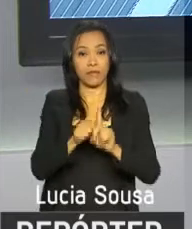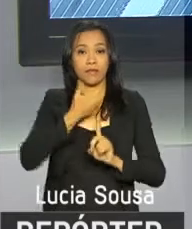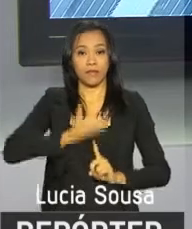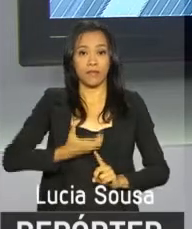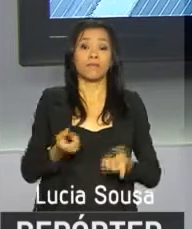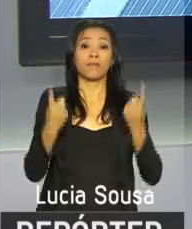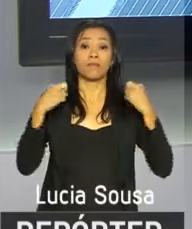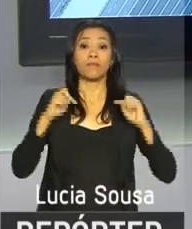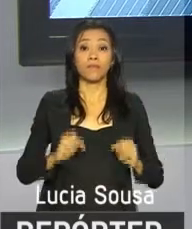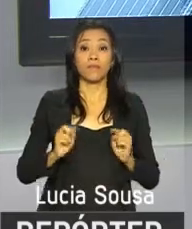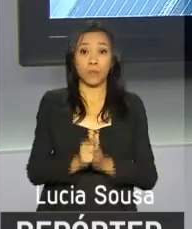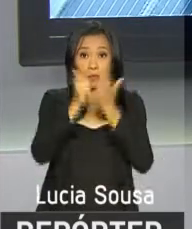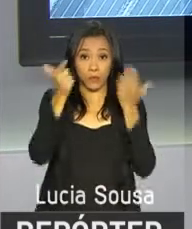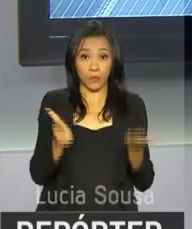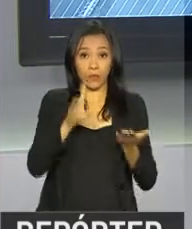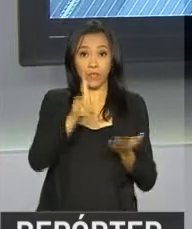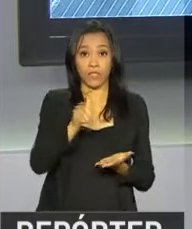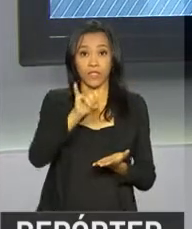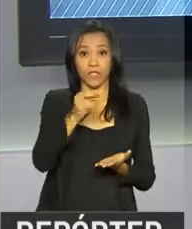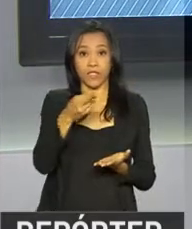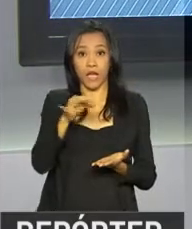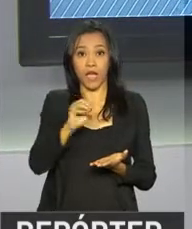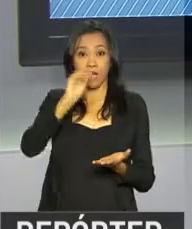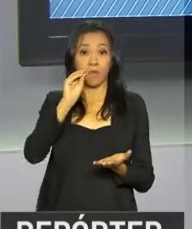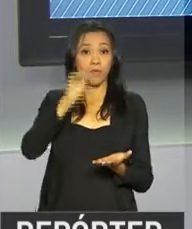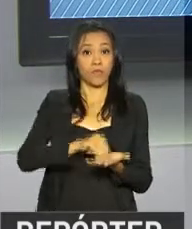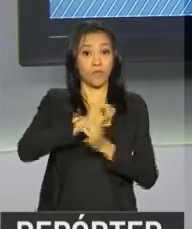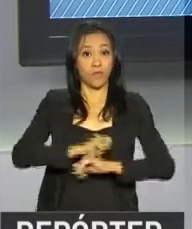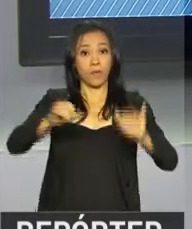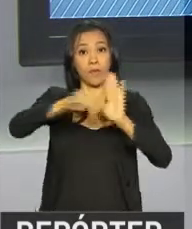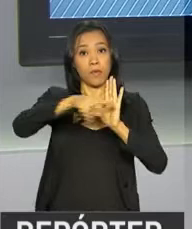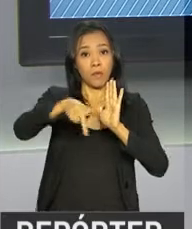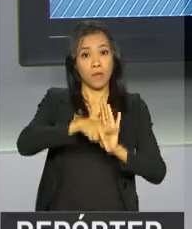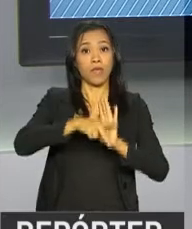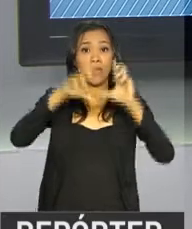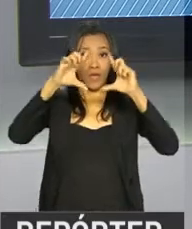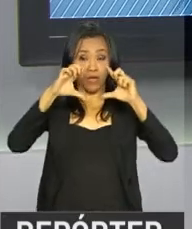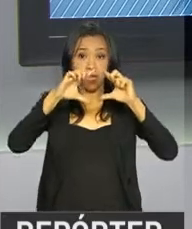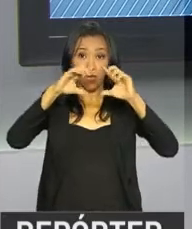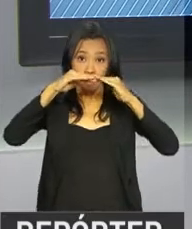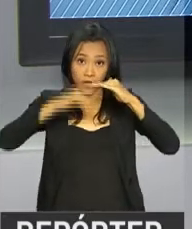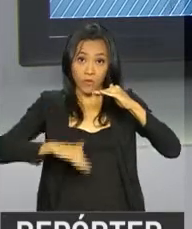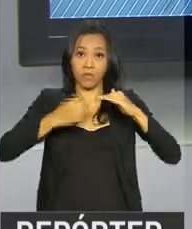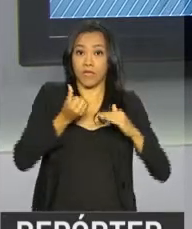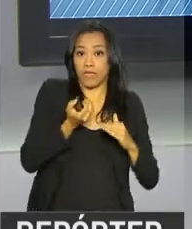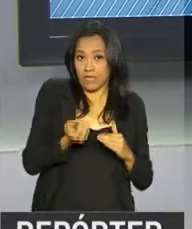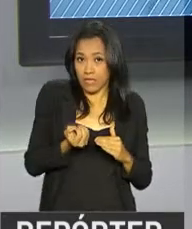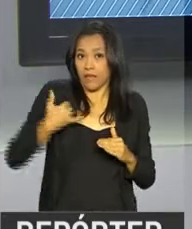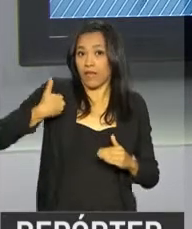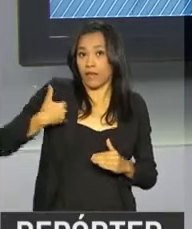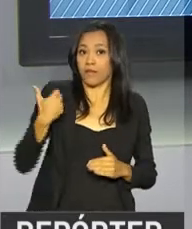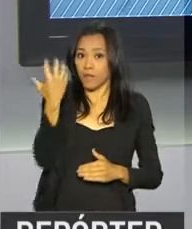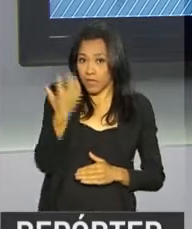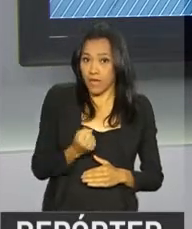dezembro. O Diário Oficial publica hoje a medida provisória que reduz para 60 anos a idade mínima para saques do PIS/PASEP.